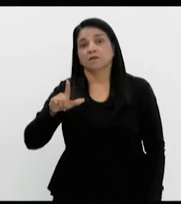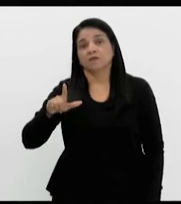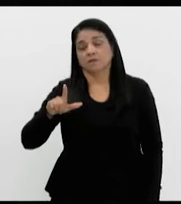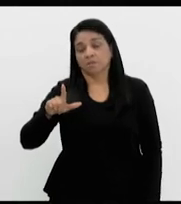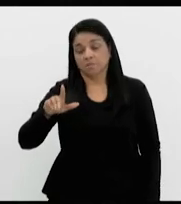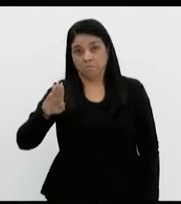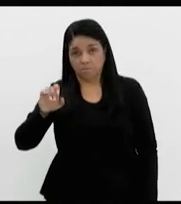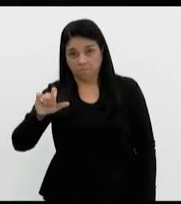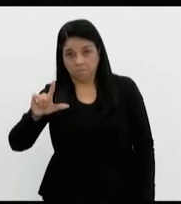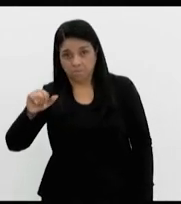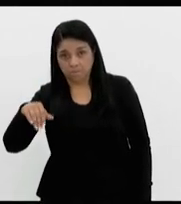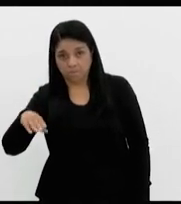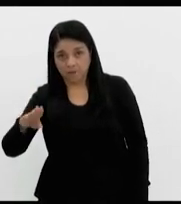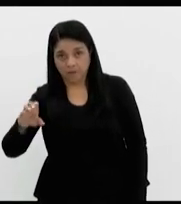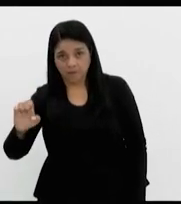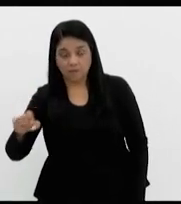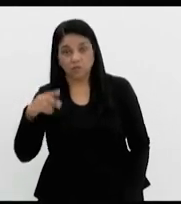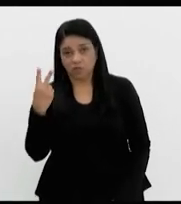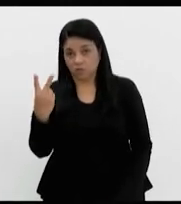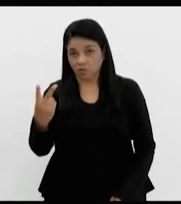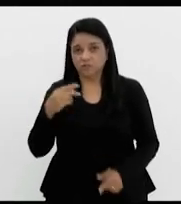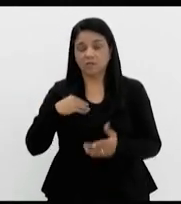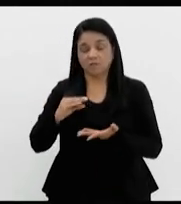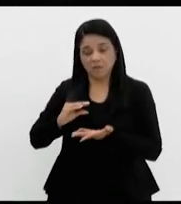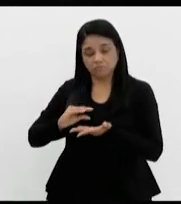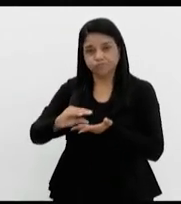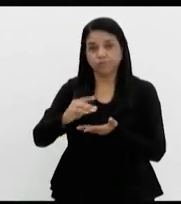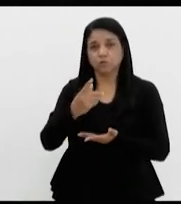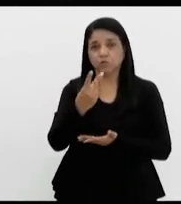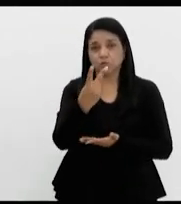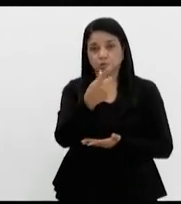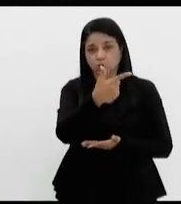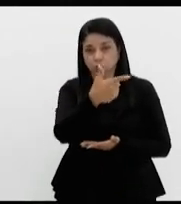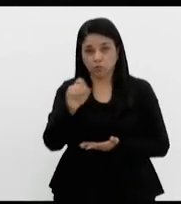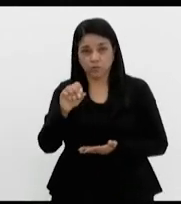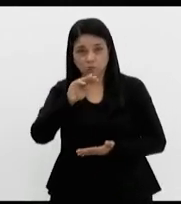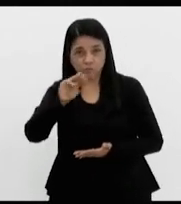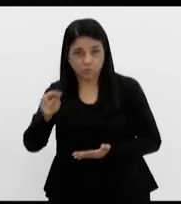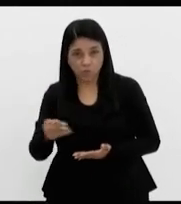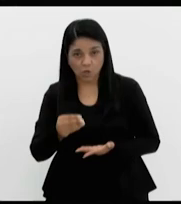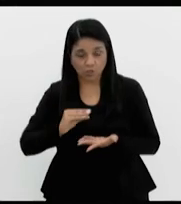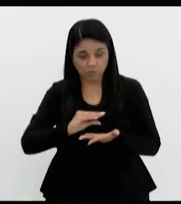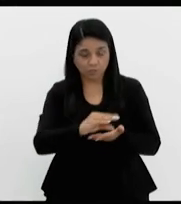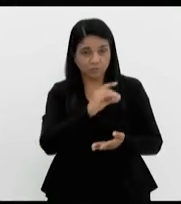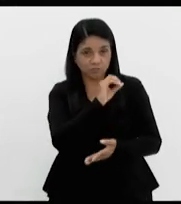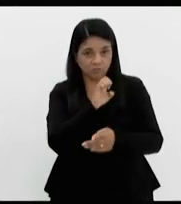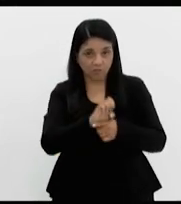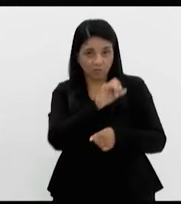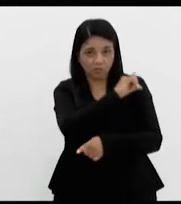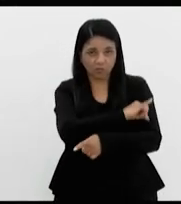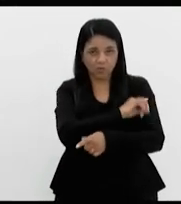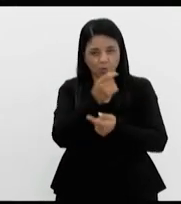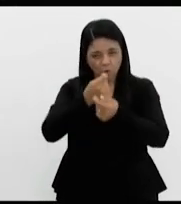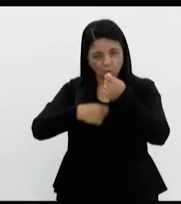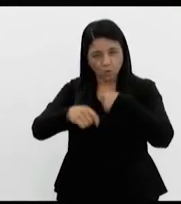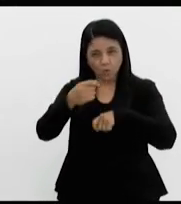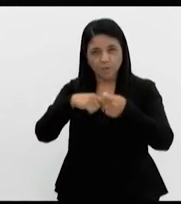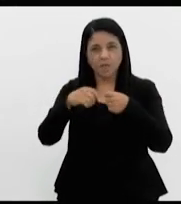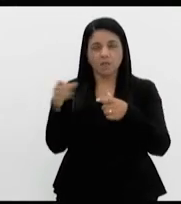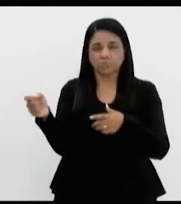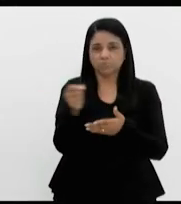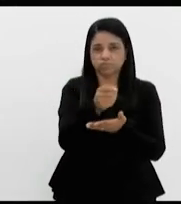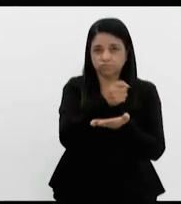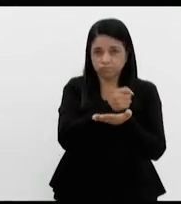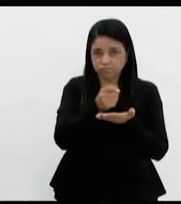mais de 200 milhões para o Estado do Rio de Janeiro, para mexer com a economia do Estado do Rio de Janeiro, para gerar emprego,